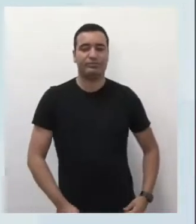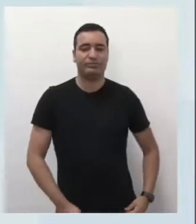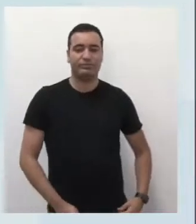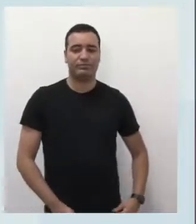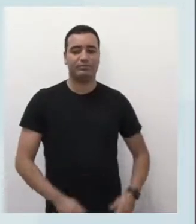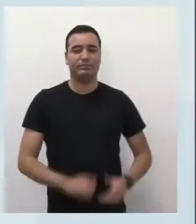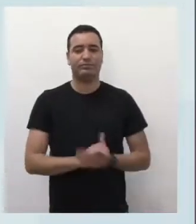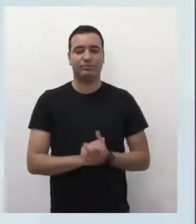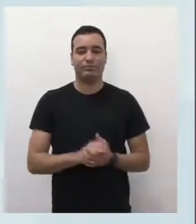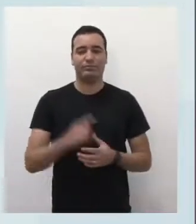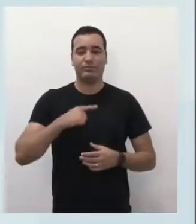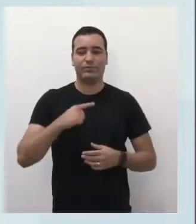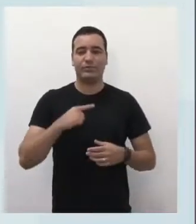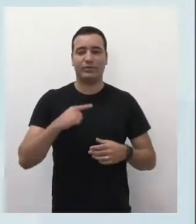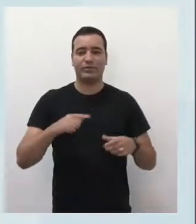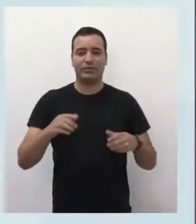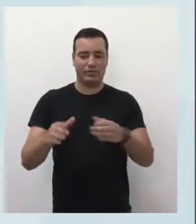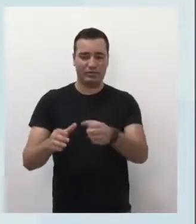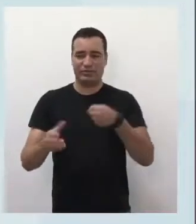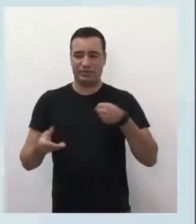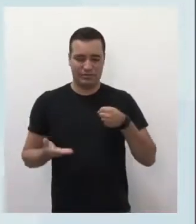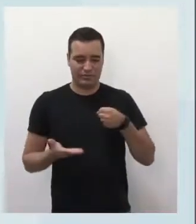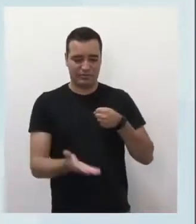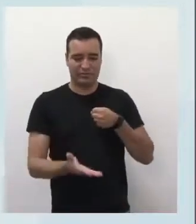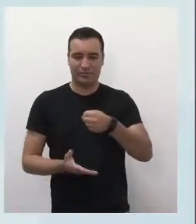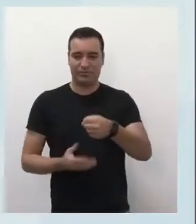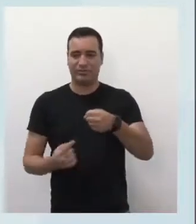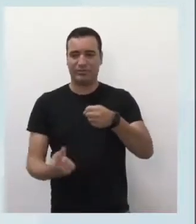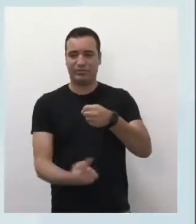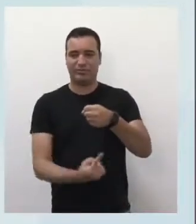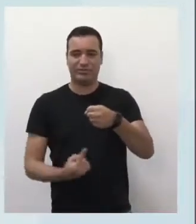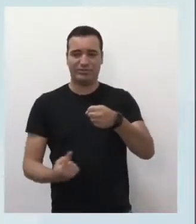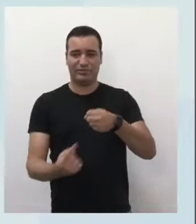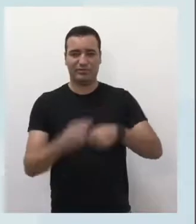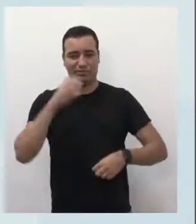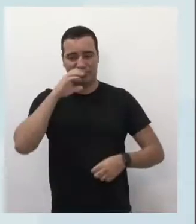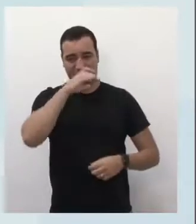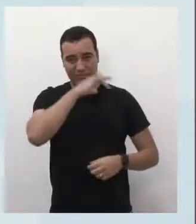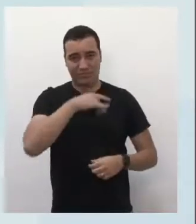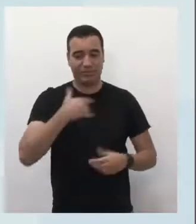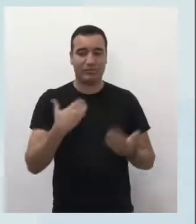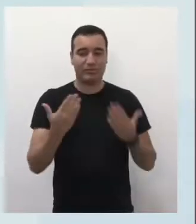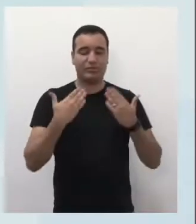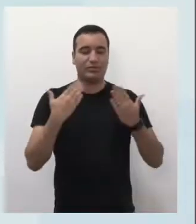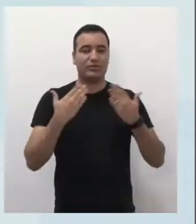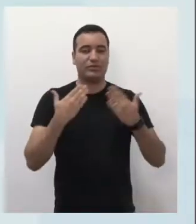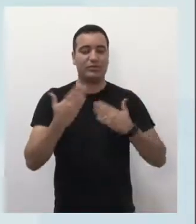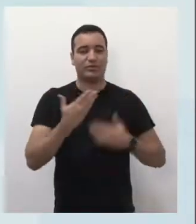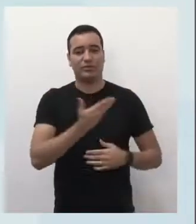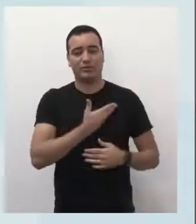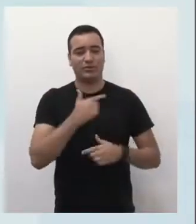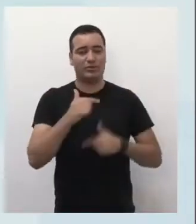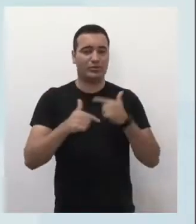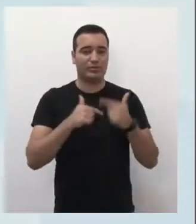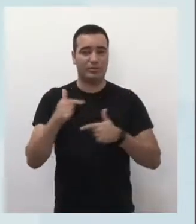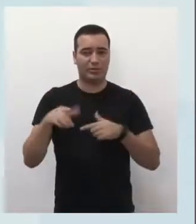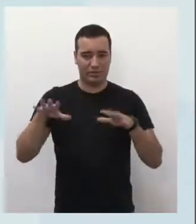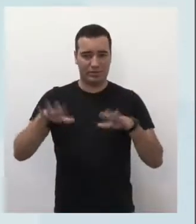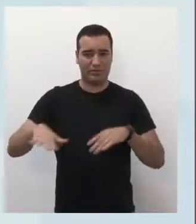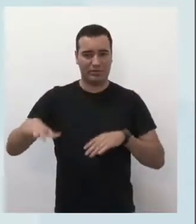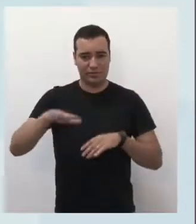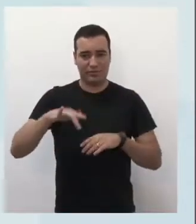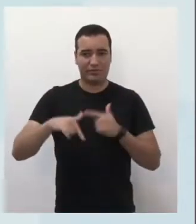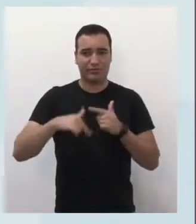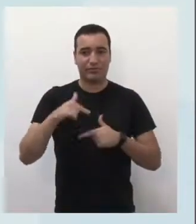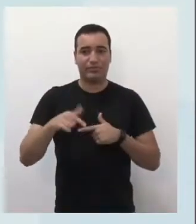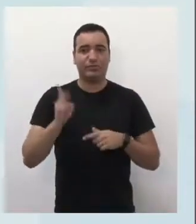de micro-ondas. Isso que eu estava falando com um rapaz aqui, hoje que trabalha aqui conosco aqui, rapaz do estúdio, ó. Aqui